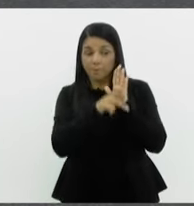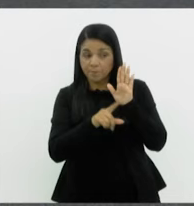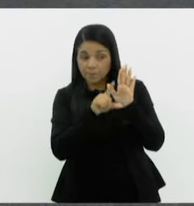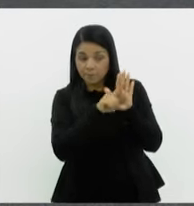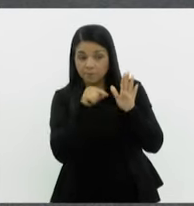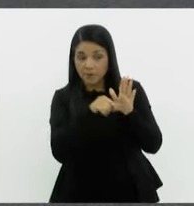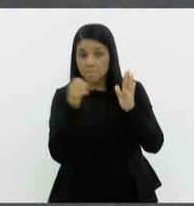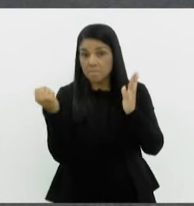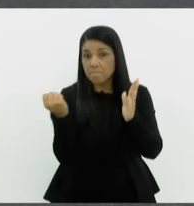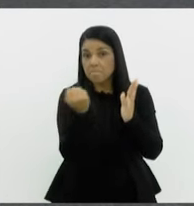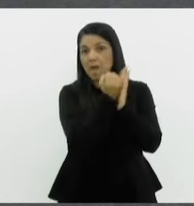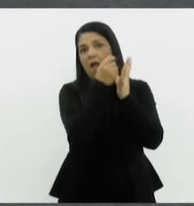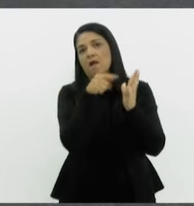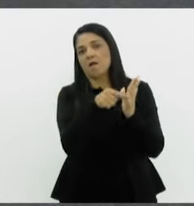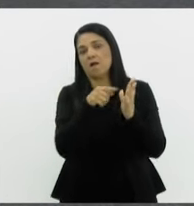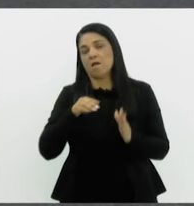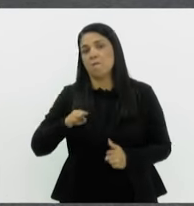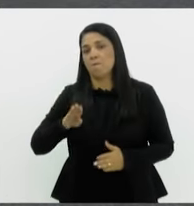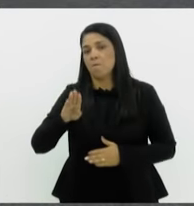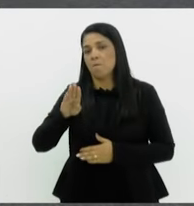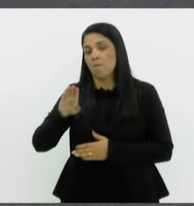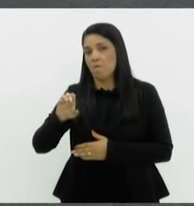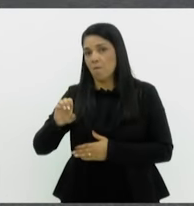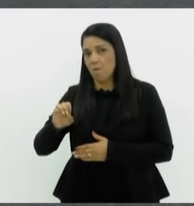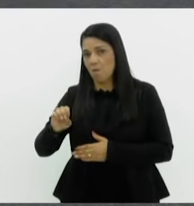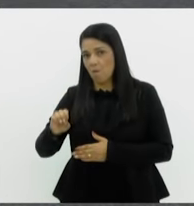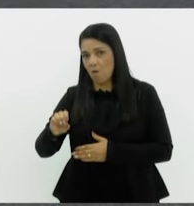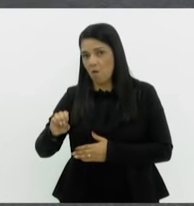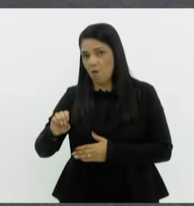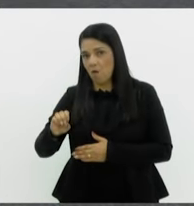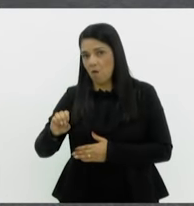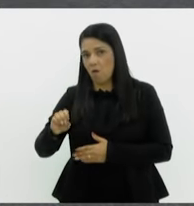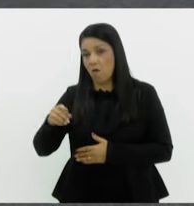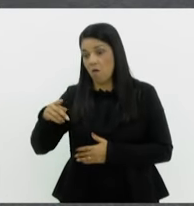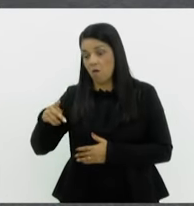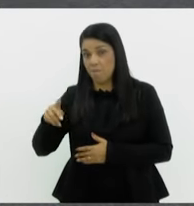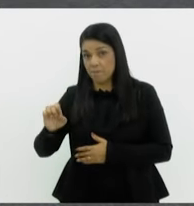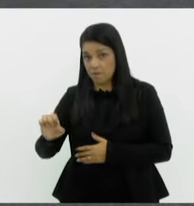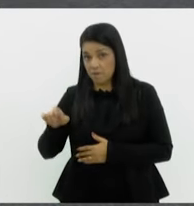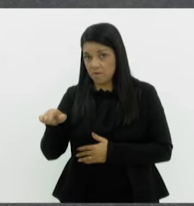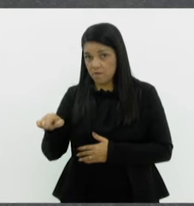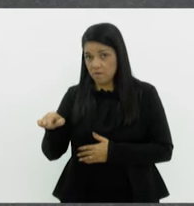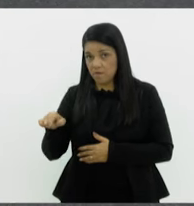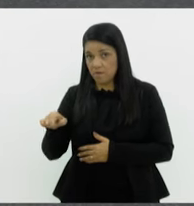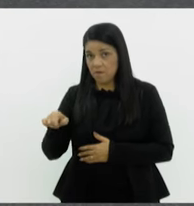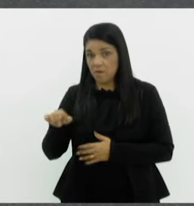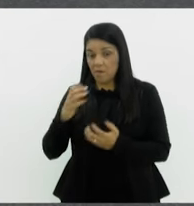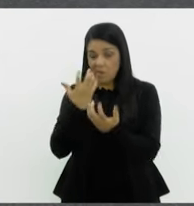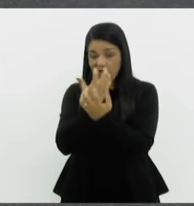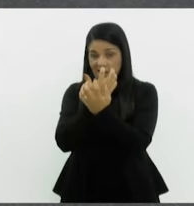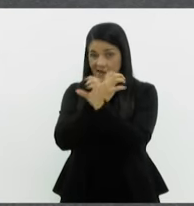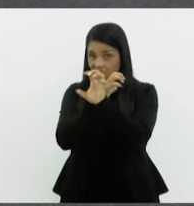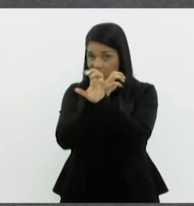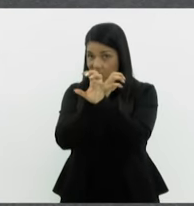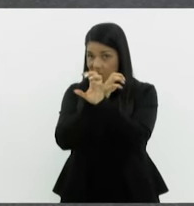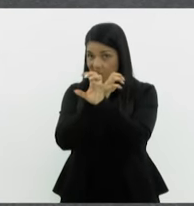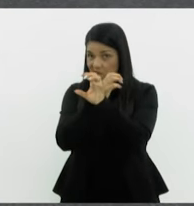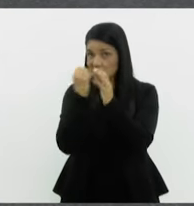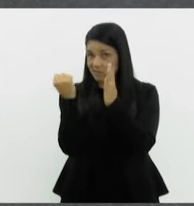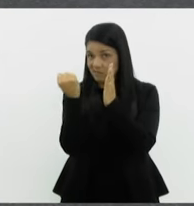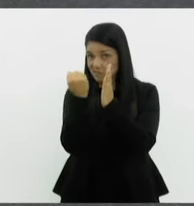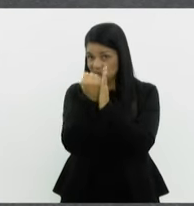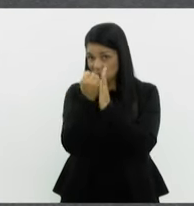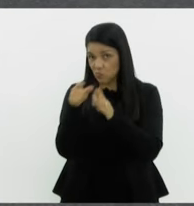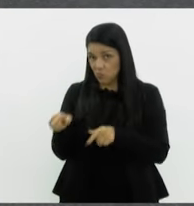marca do BOP. Sabe, Vossa Excelência, que a marca do BOP é uma caveira. Mas não é